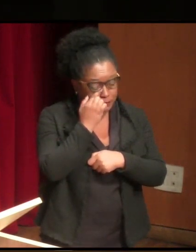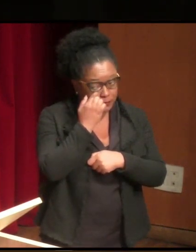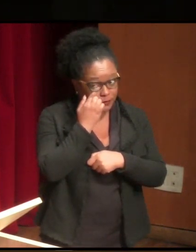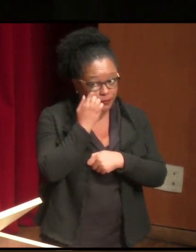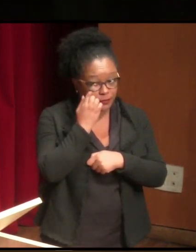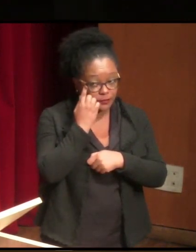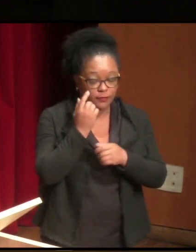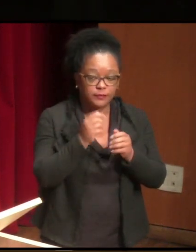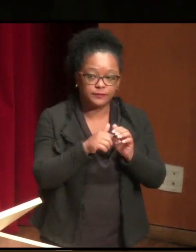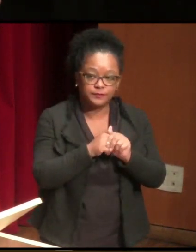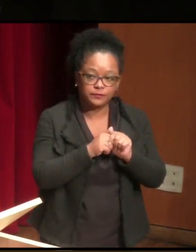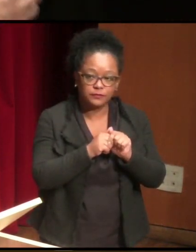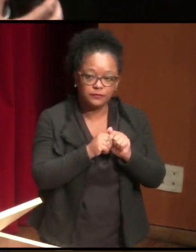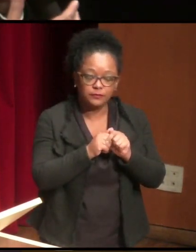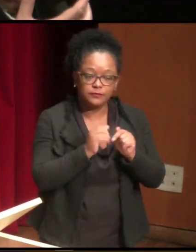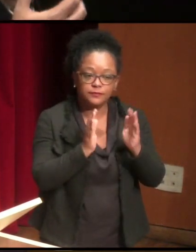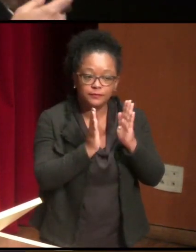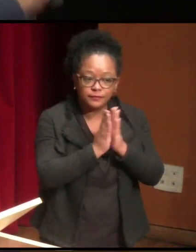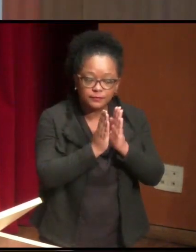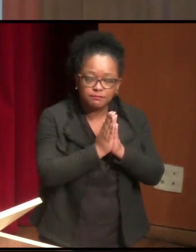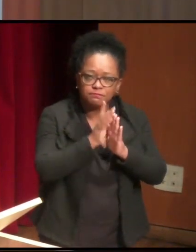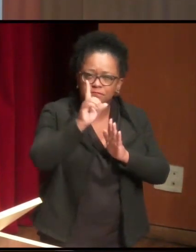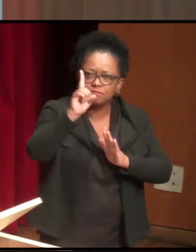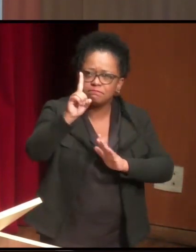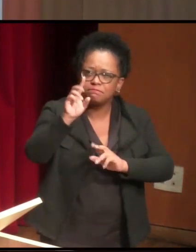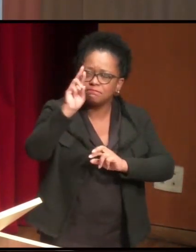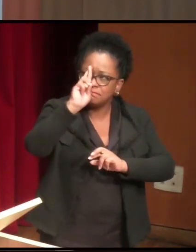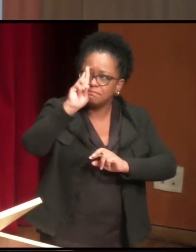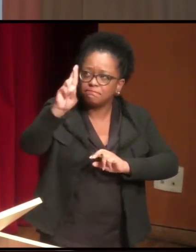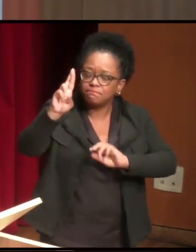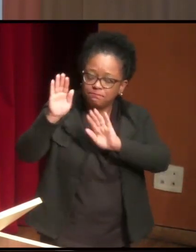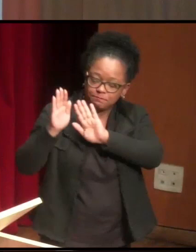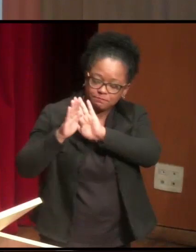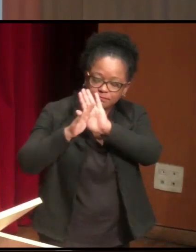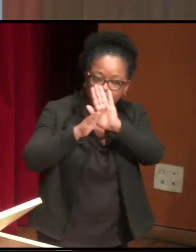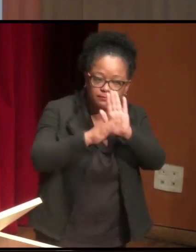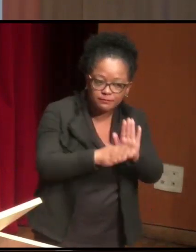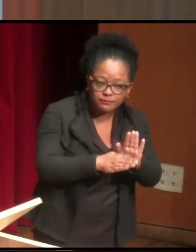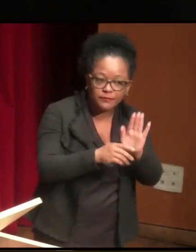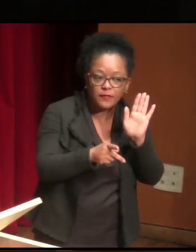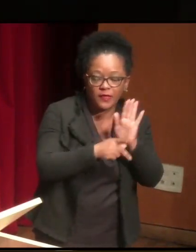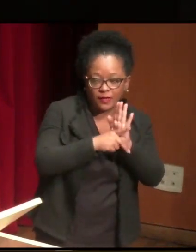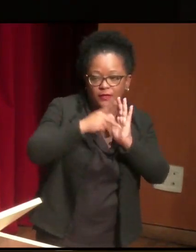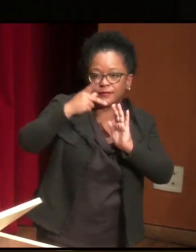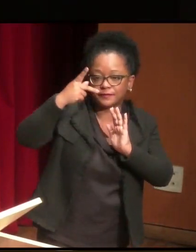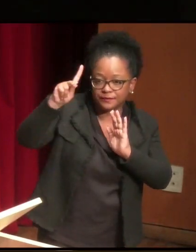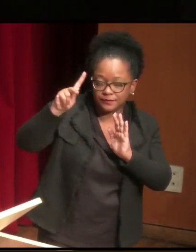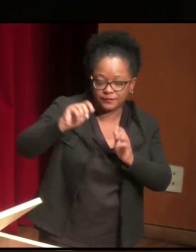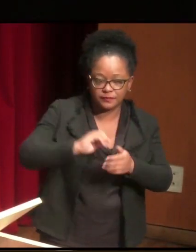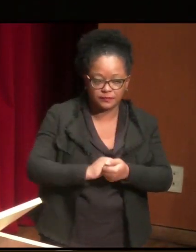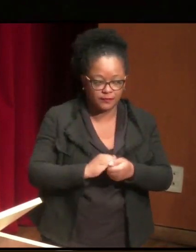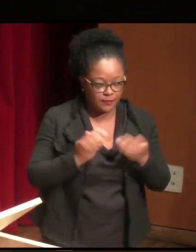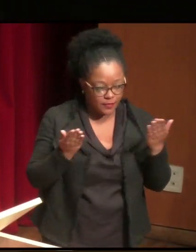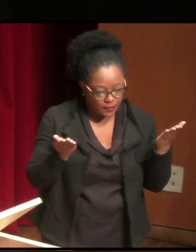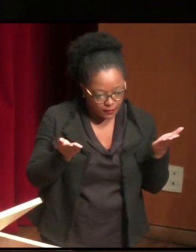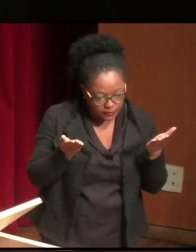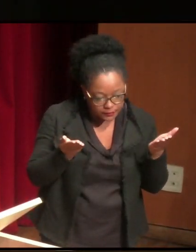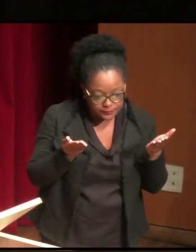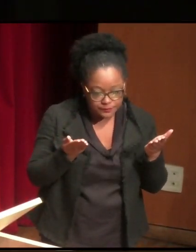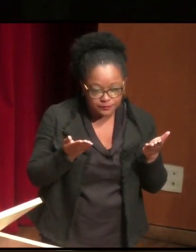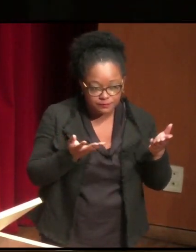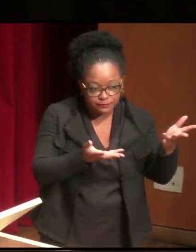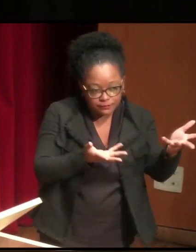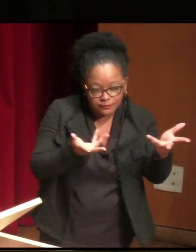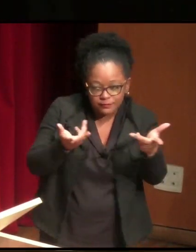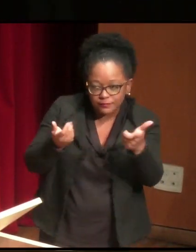e pedir que o Senhor nos ajude, porque a causa é dele mesmo. E para esse momento eu queria convidar